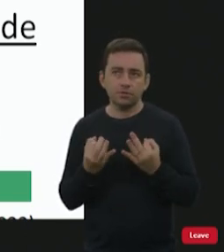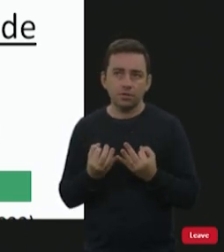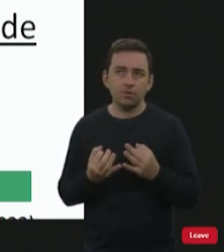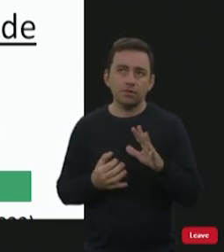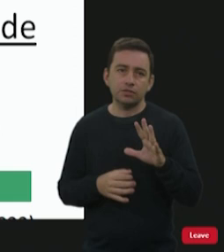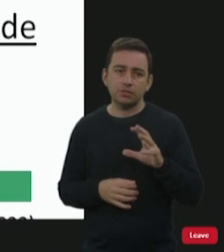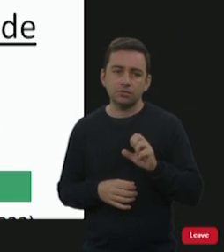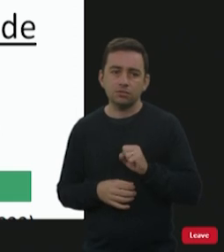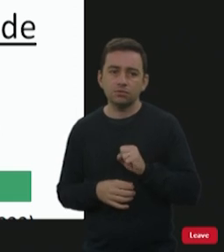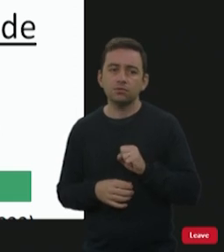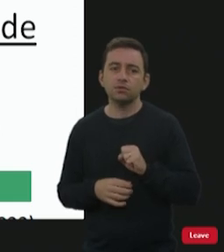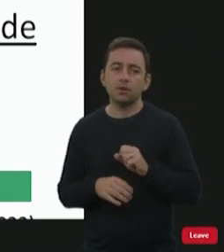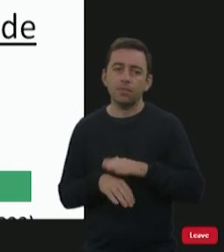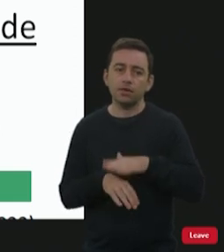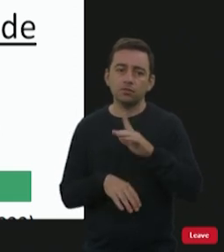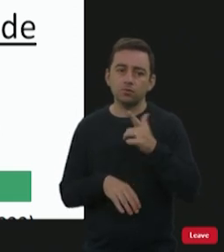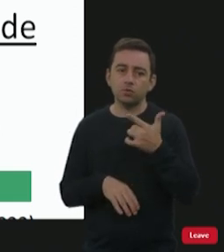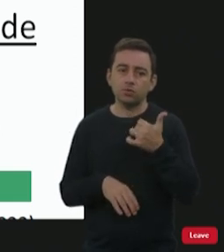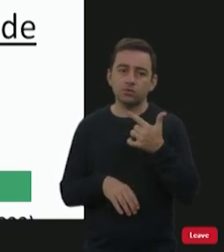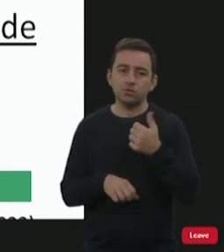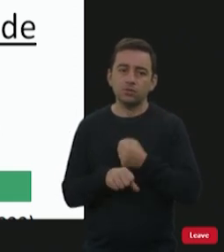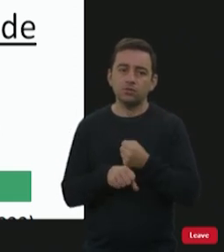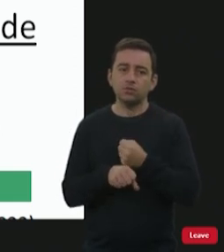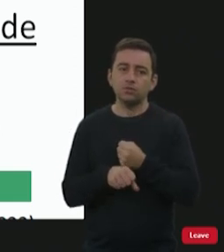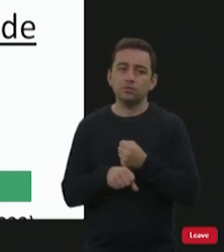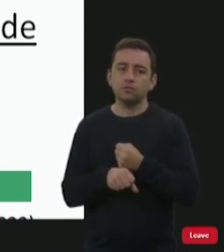acima de 12 anos de idade.